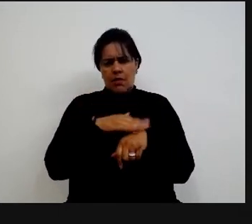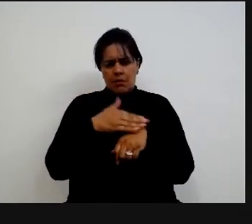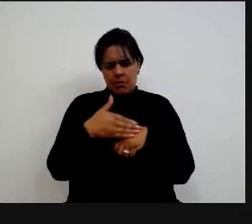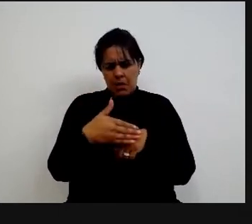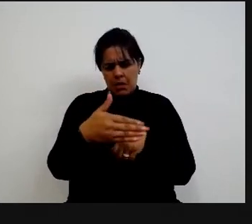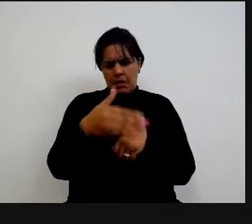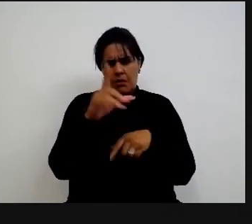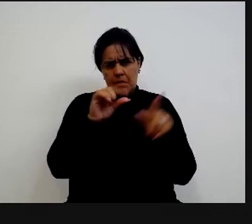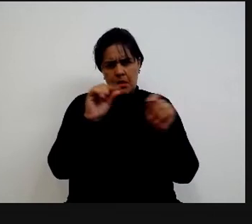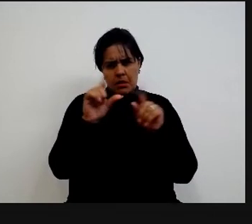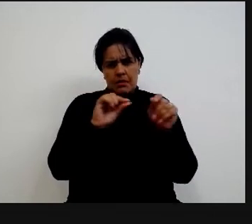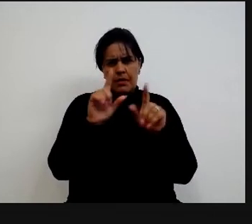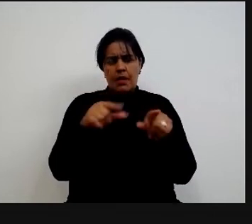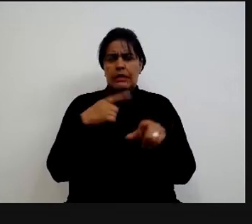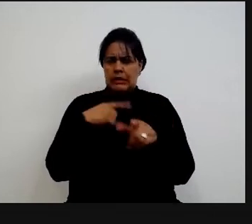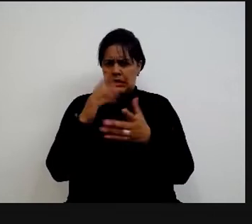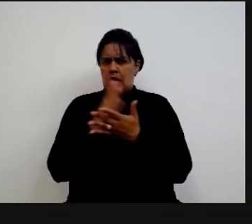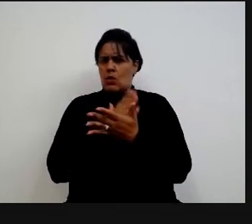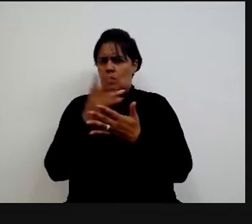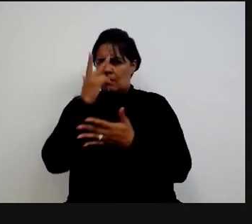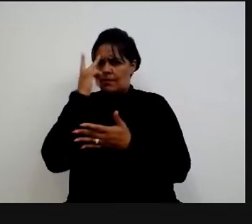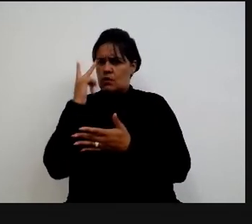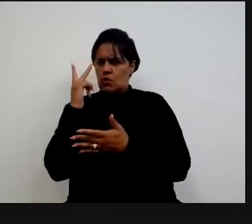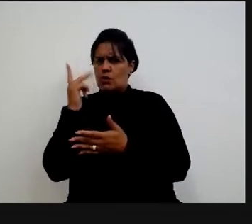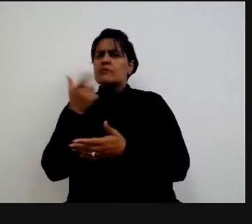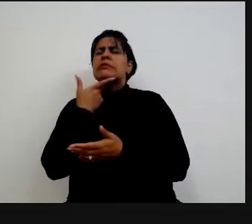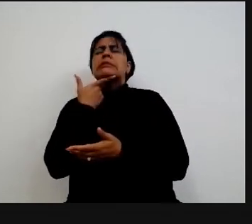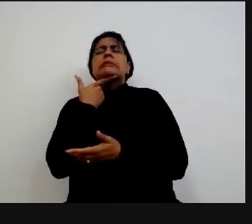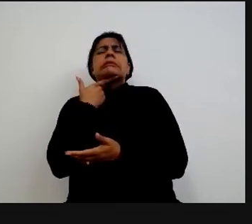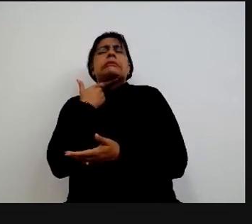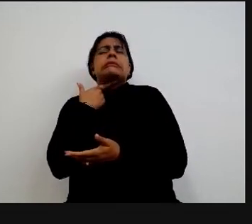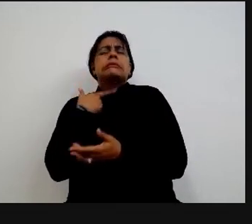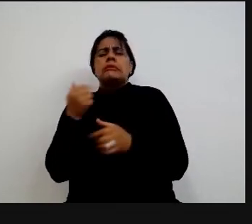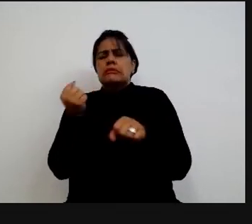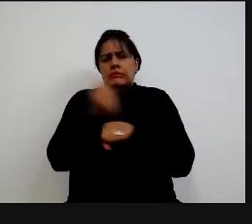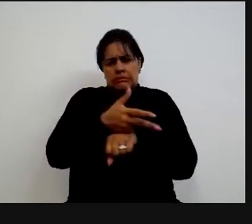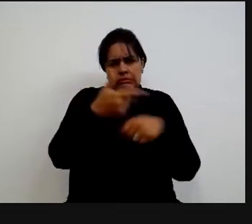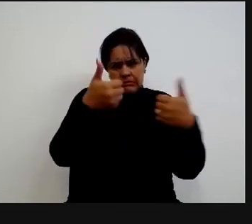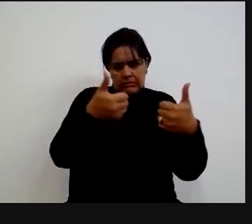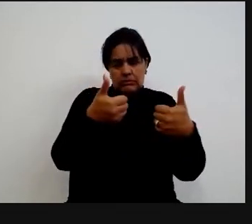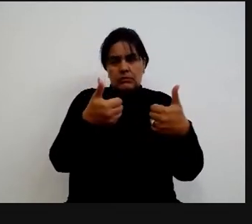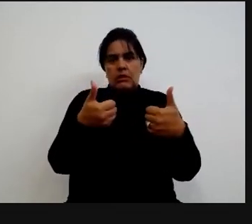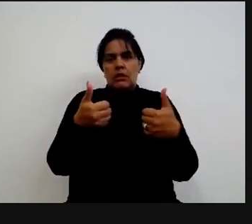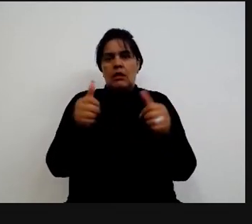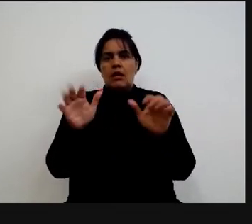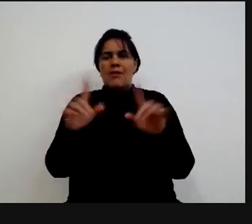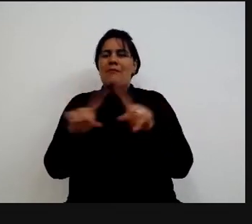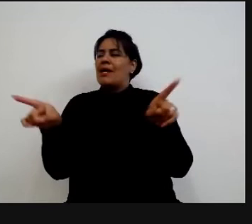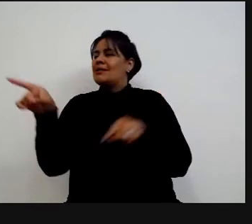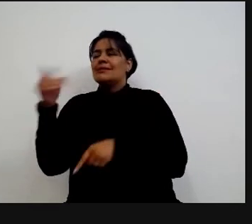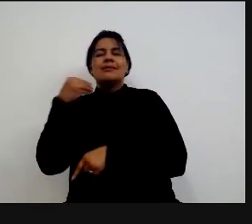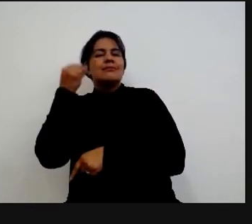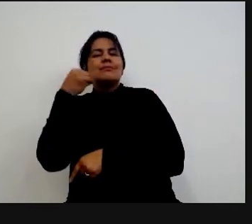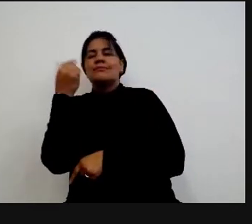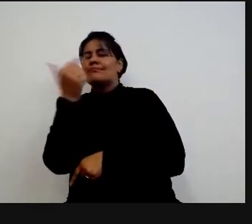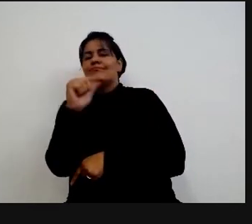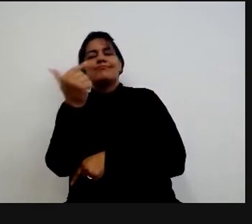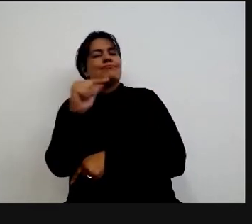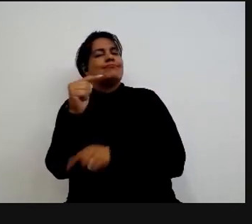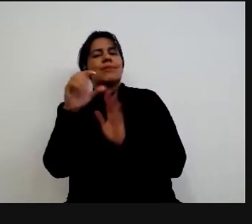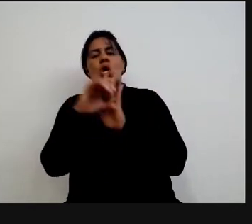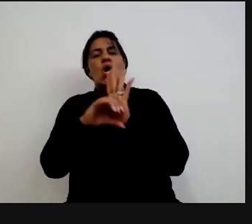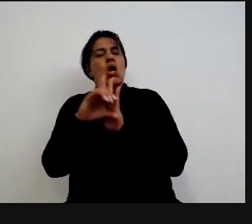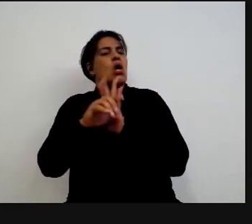vê que a gente recebe pessoas muito cruas, que têm a vontade de, eu tenho a intenção de estar em sala de aula, mas ela não conhece absolutamente nenhum